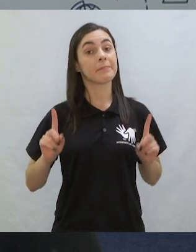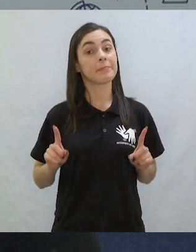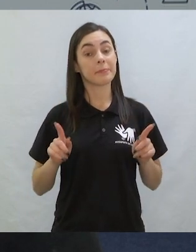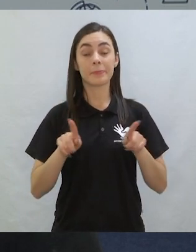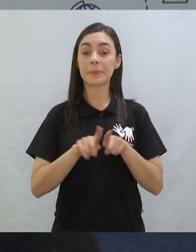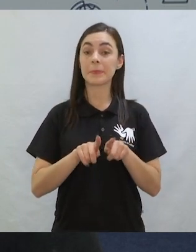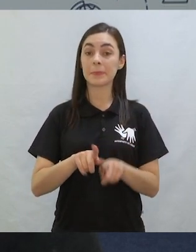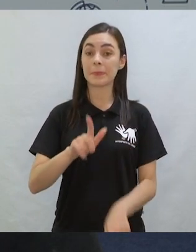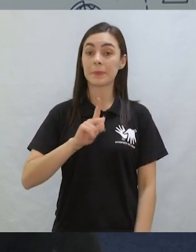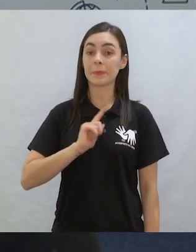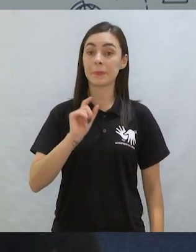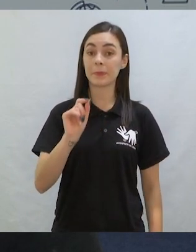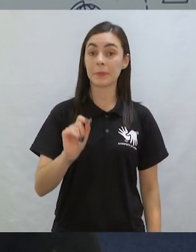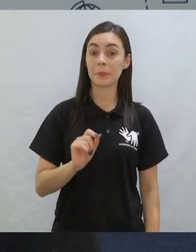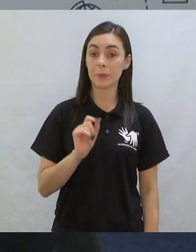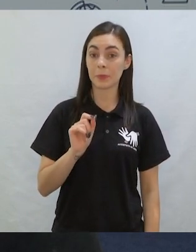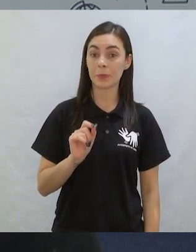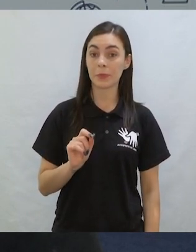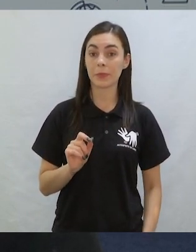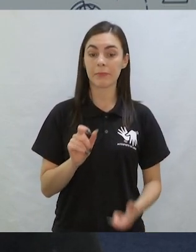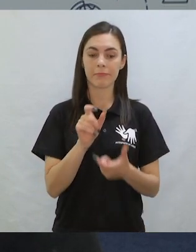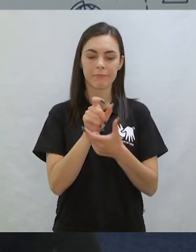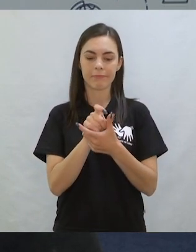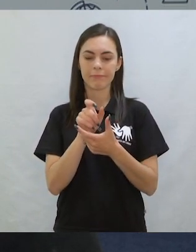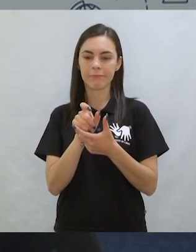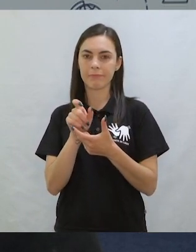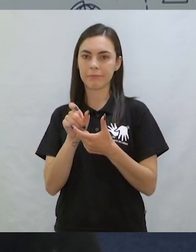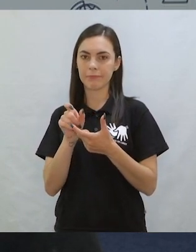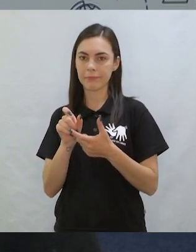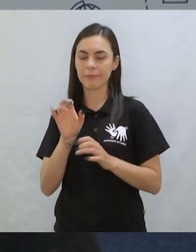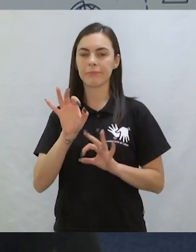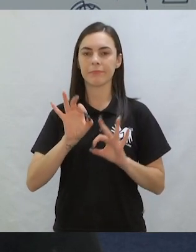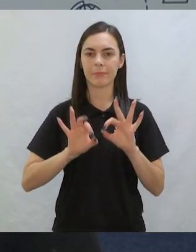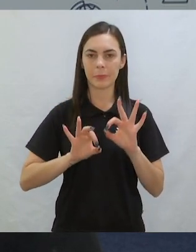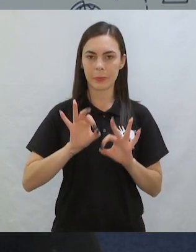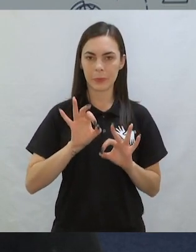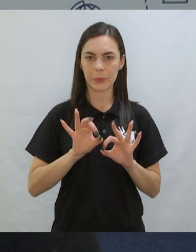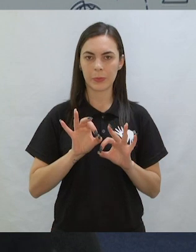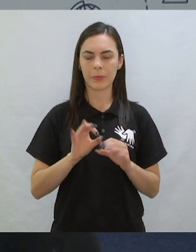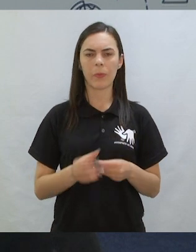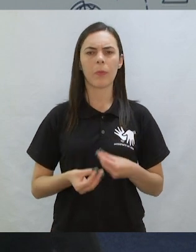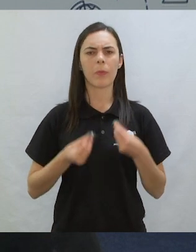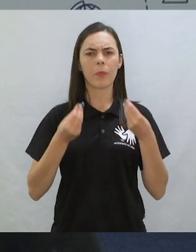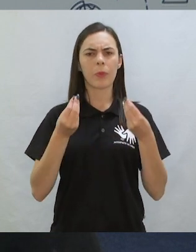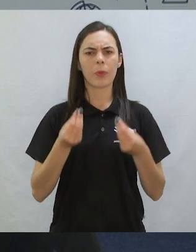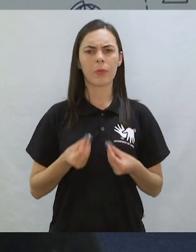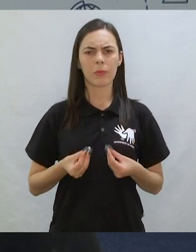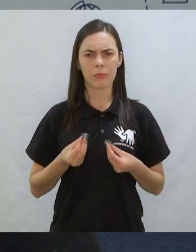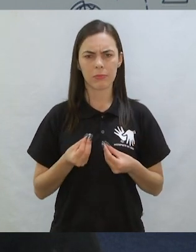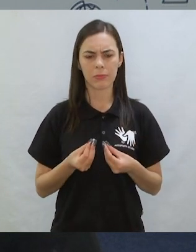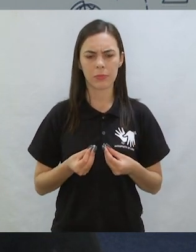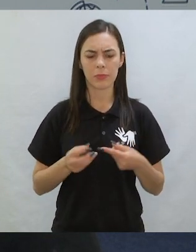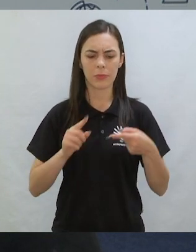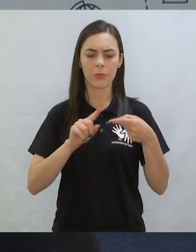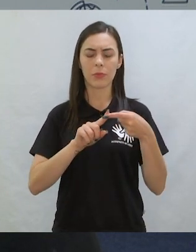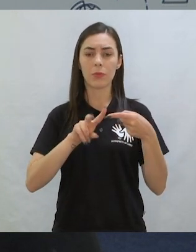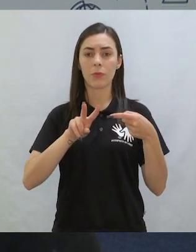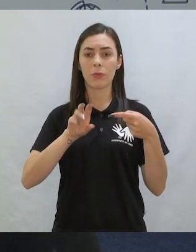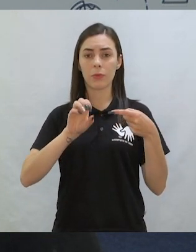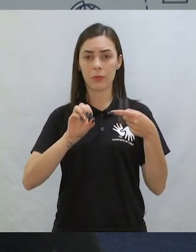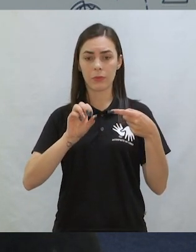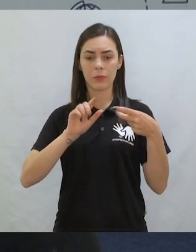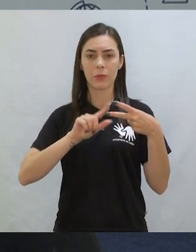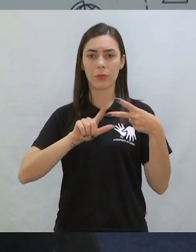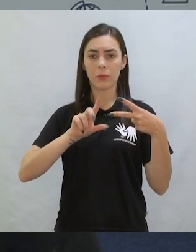Mas nós tínhamos também que separar em sílabas. Como é que nós separamos?